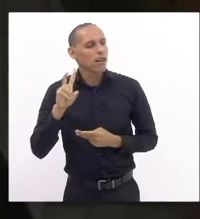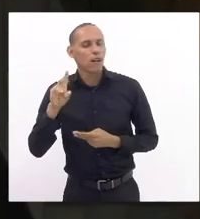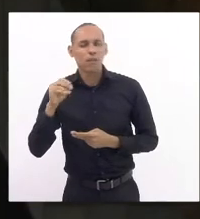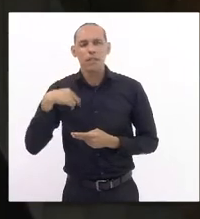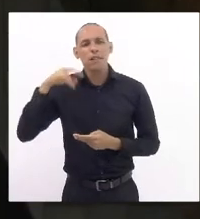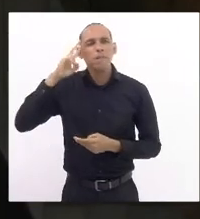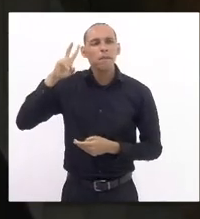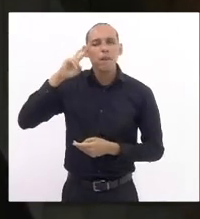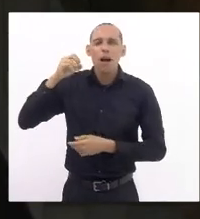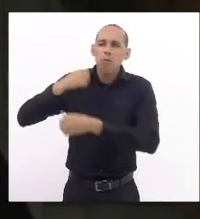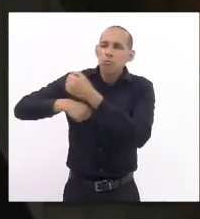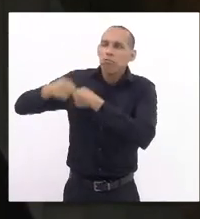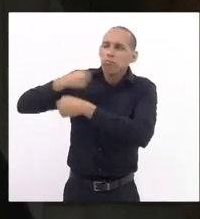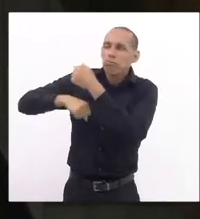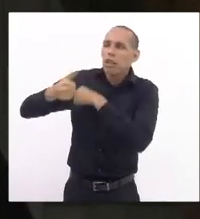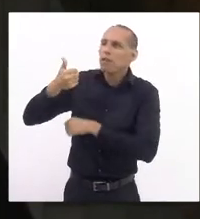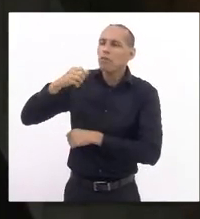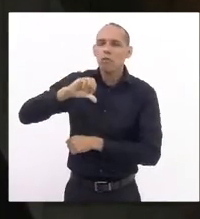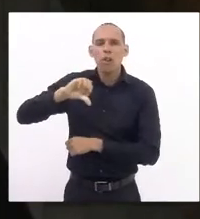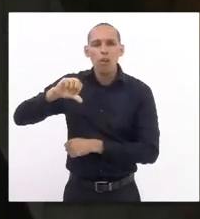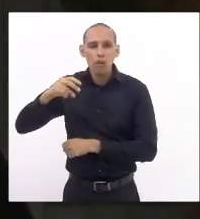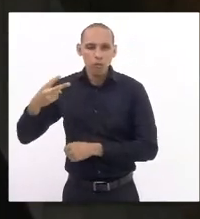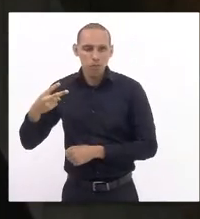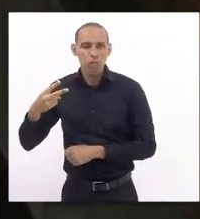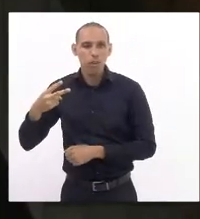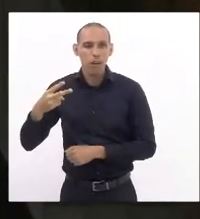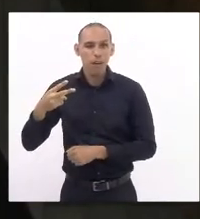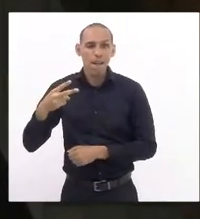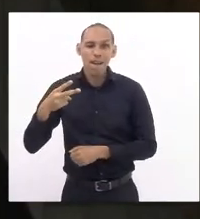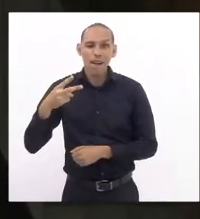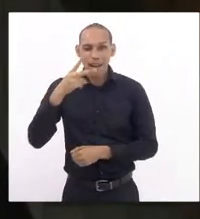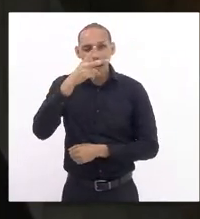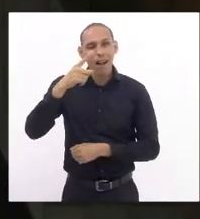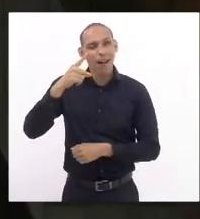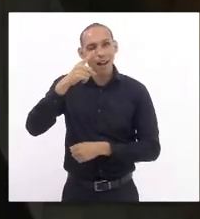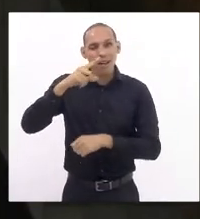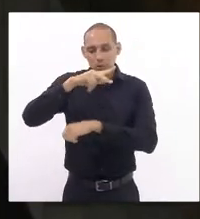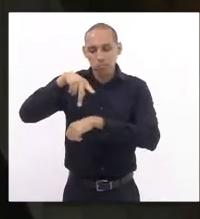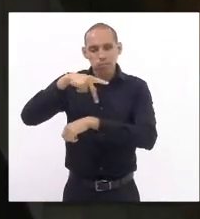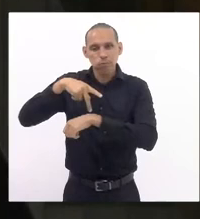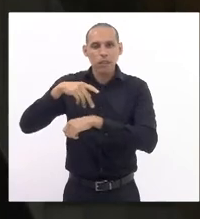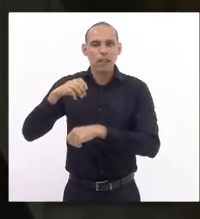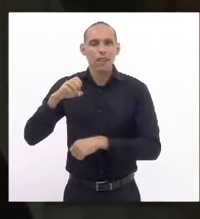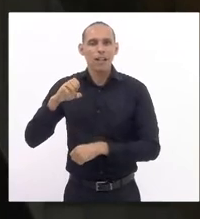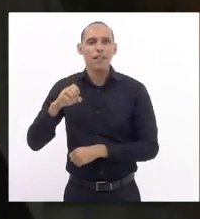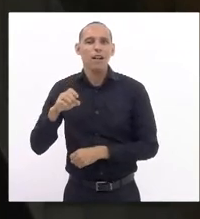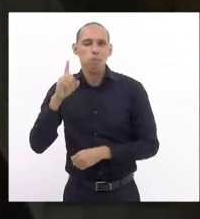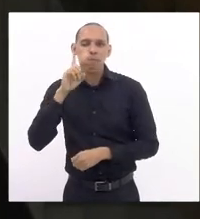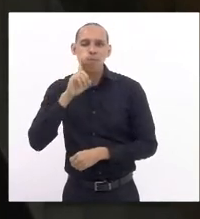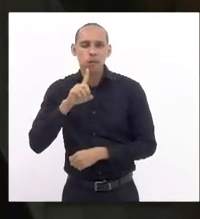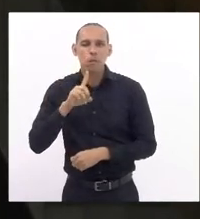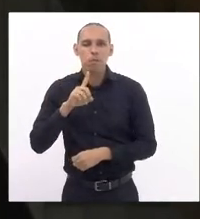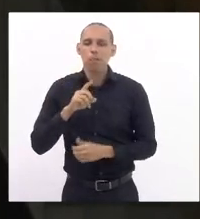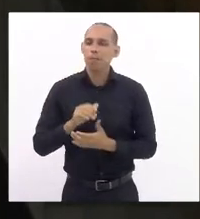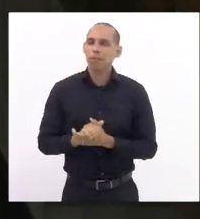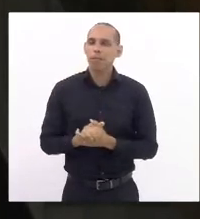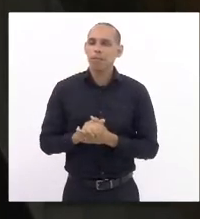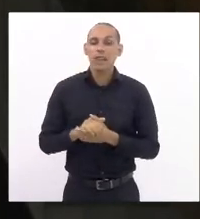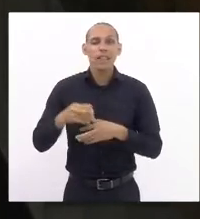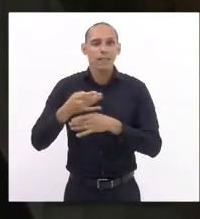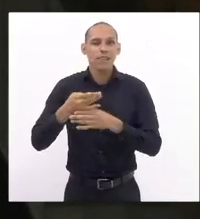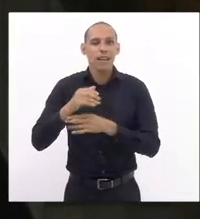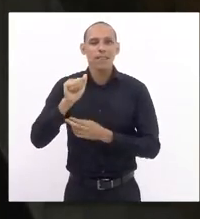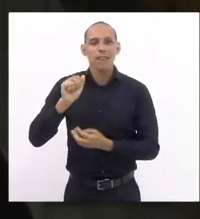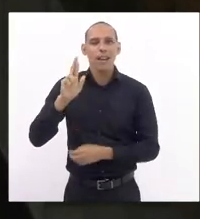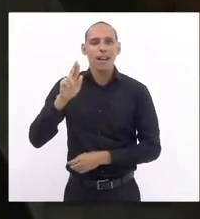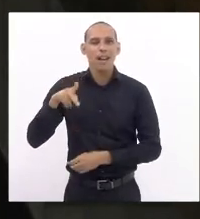eleitoral de 1992 nos Estados Unidos, quando um desconhecido governador do Arkansas,